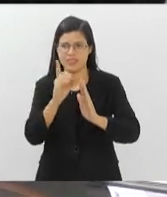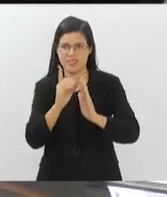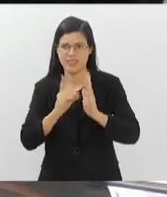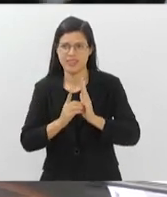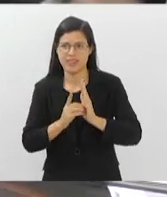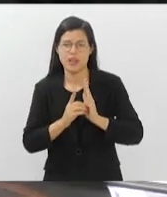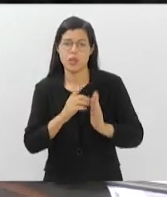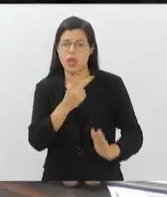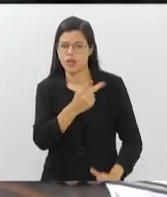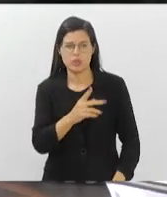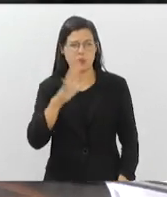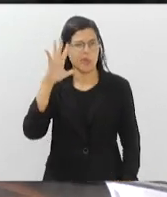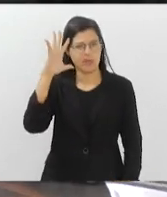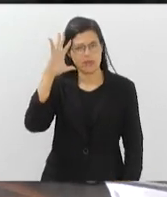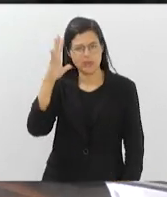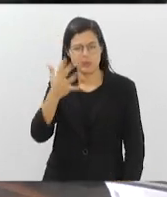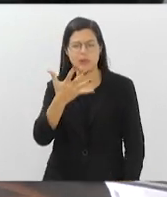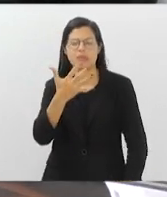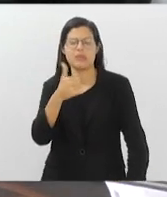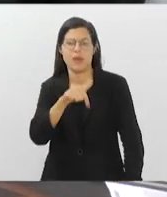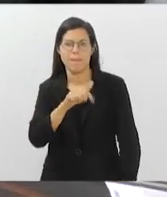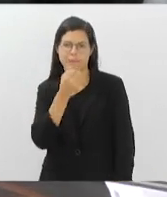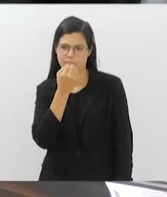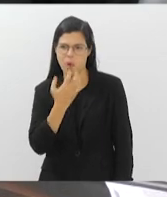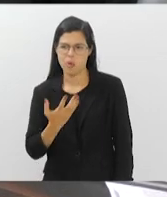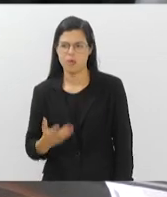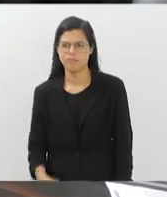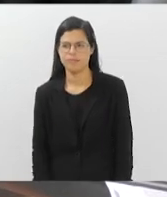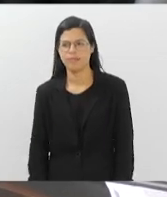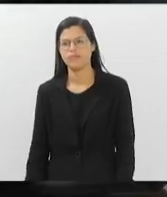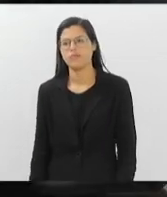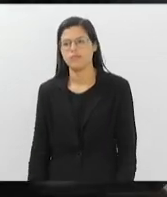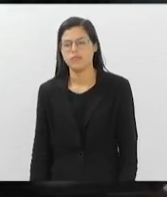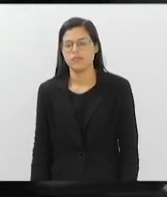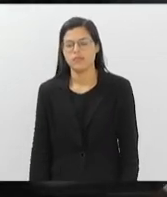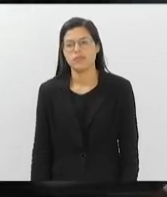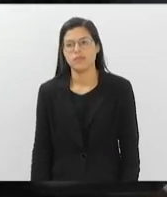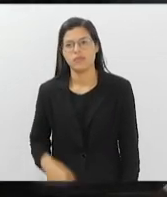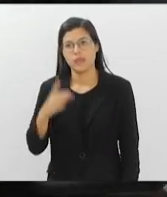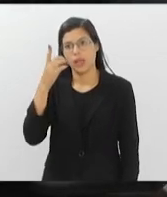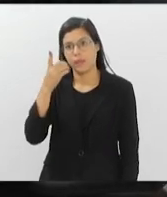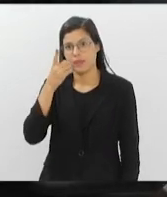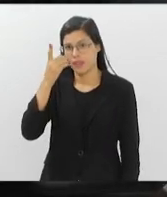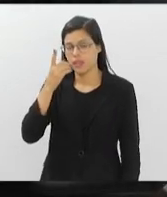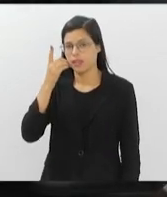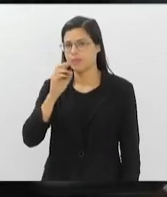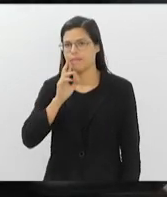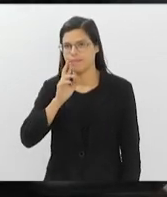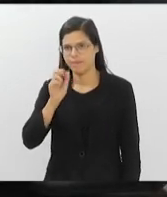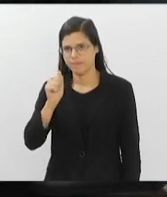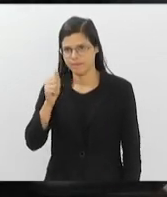pirâmides há 5 séculos. Deputado Amorim, duas questões.